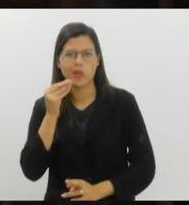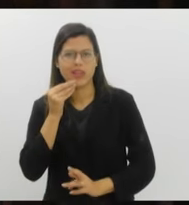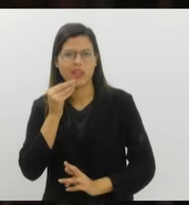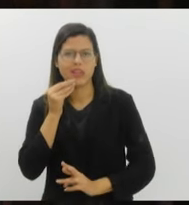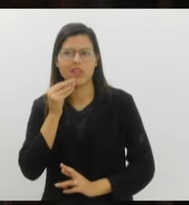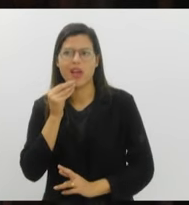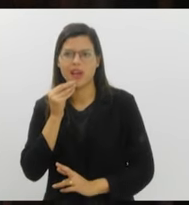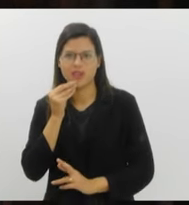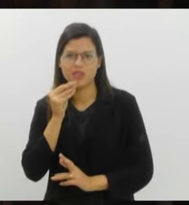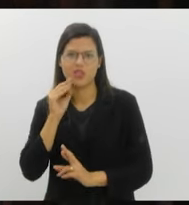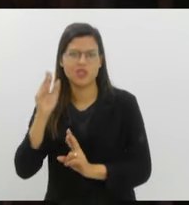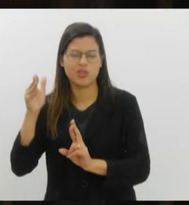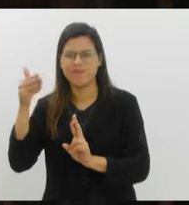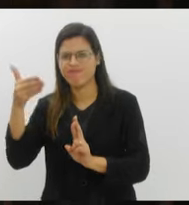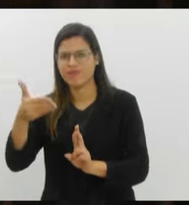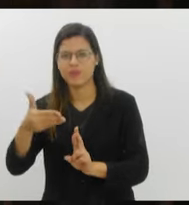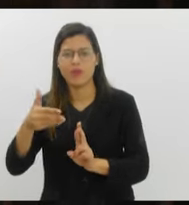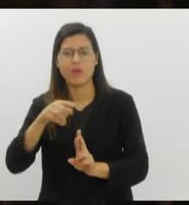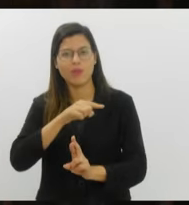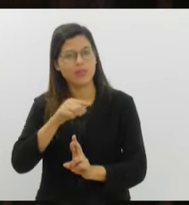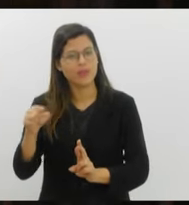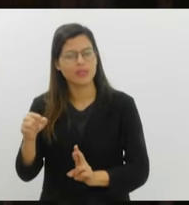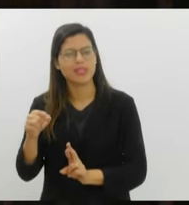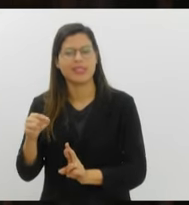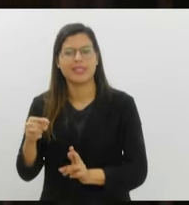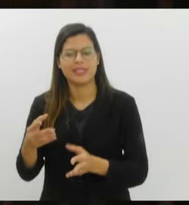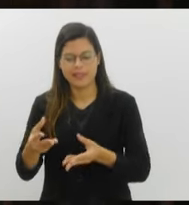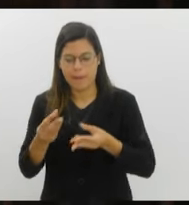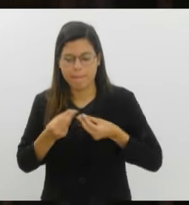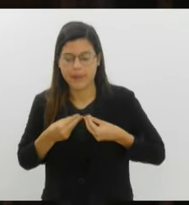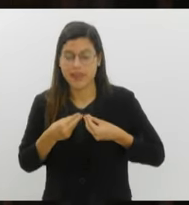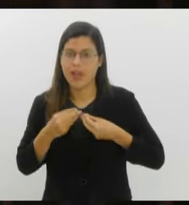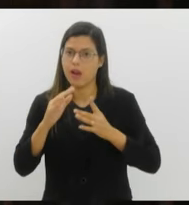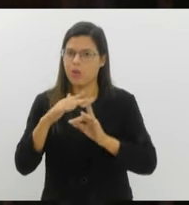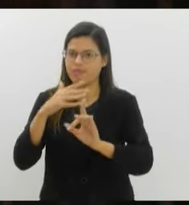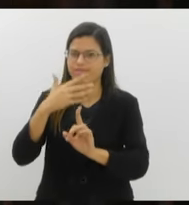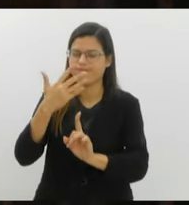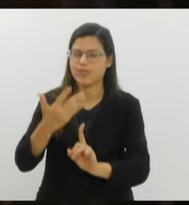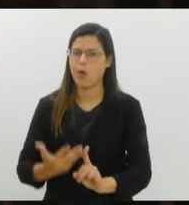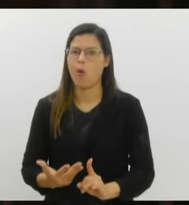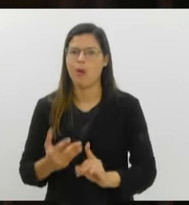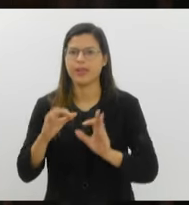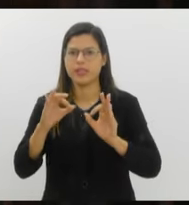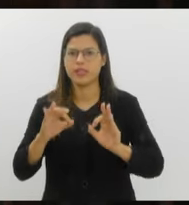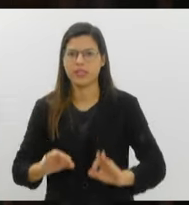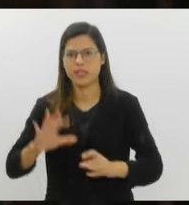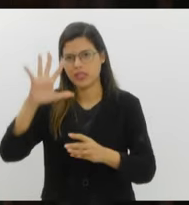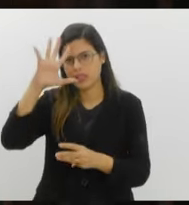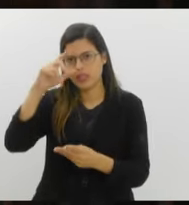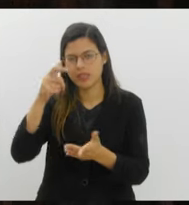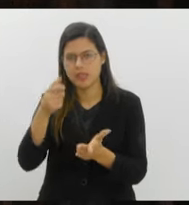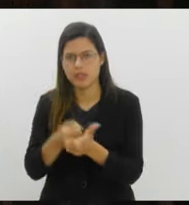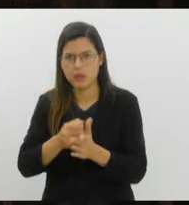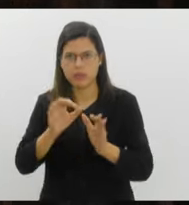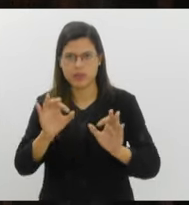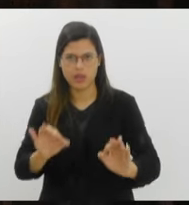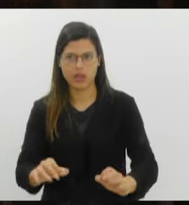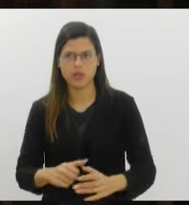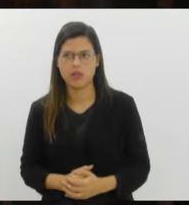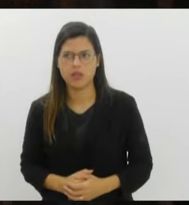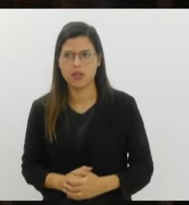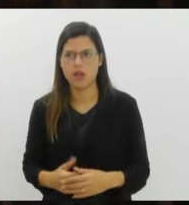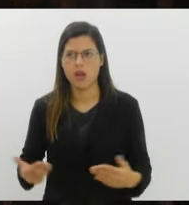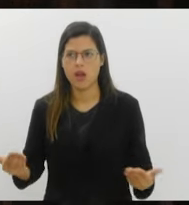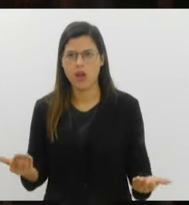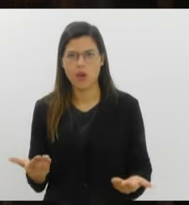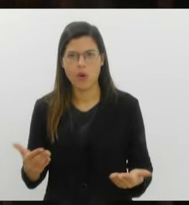que me dão a honra, são vocês que me fazem ter a certeza que tomei a decisão certa. Agora, terei